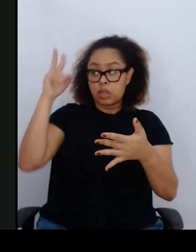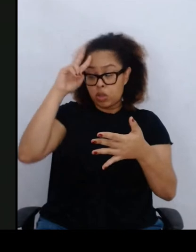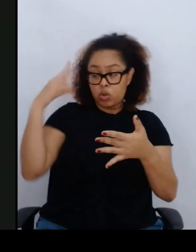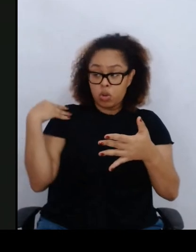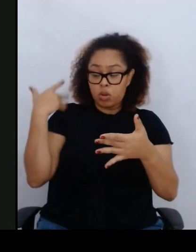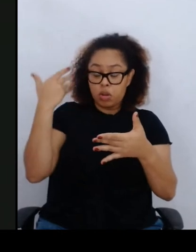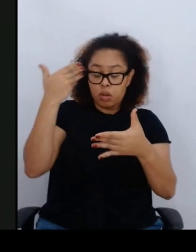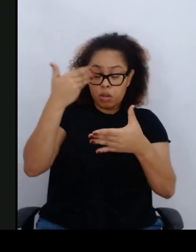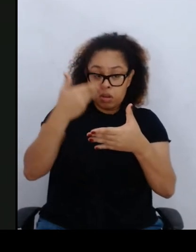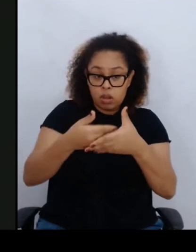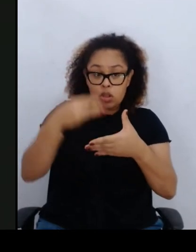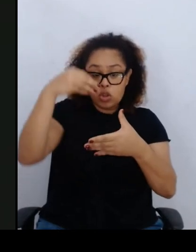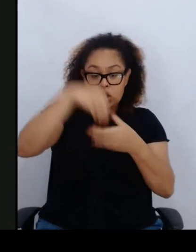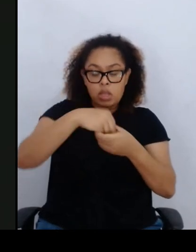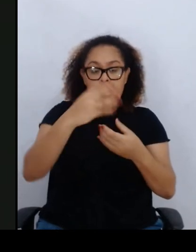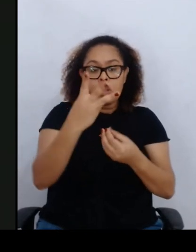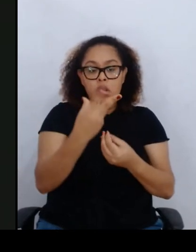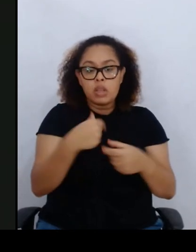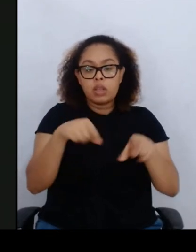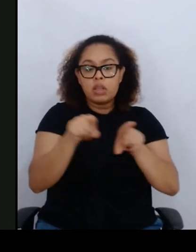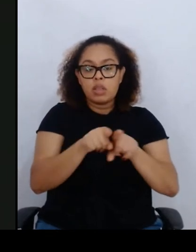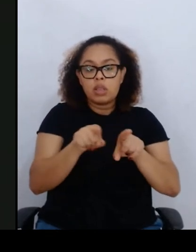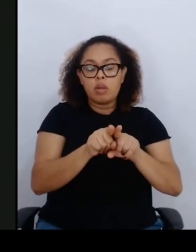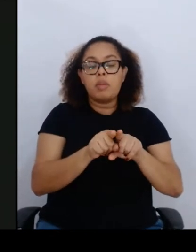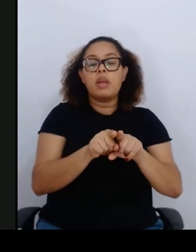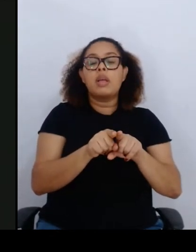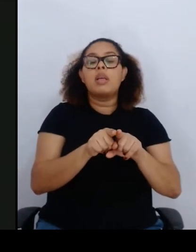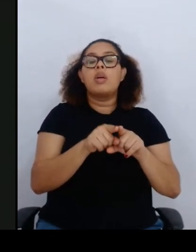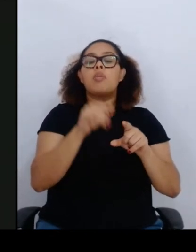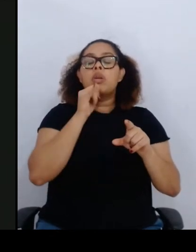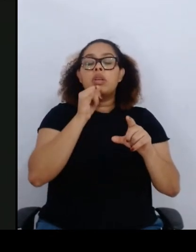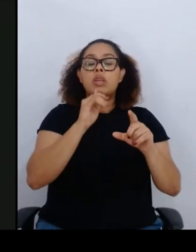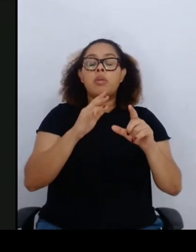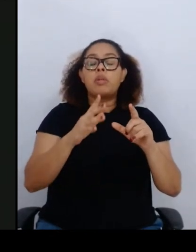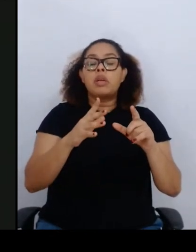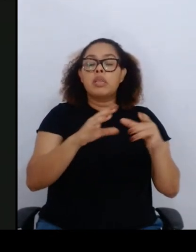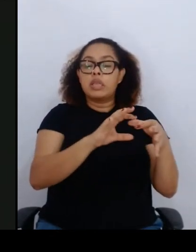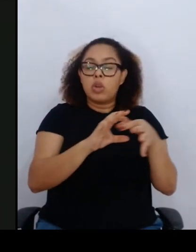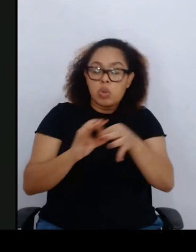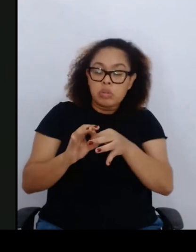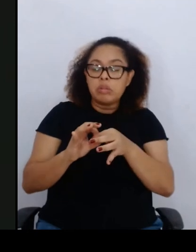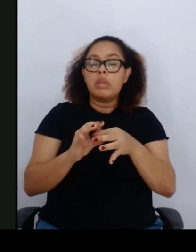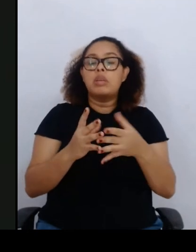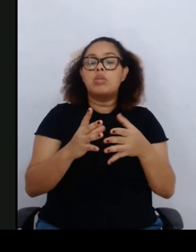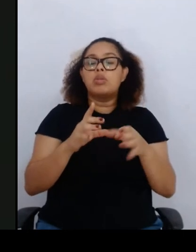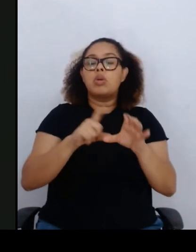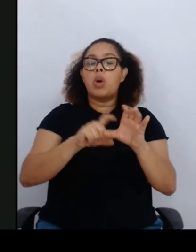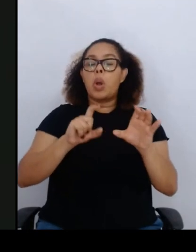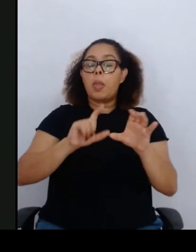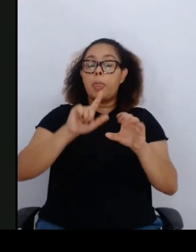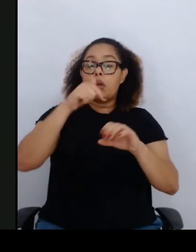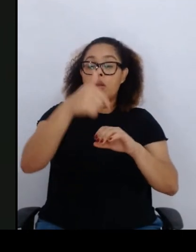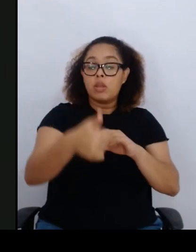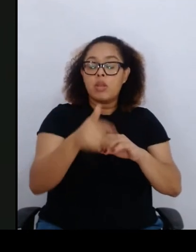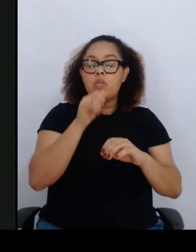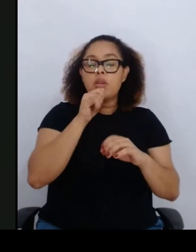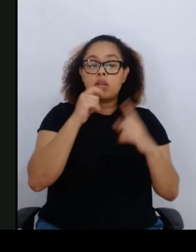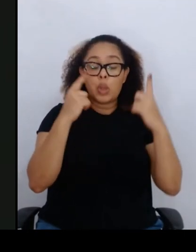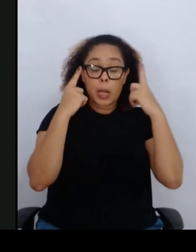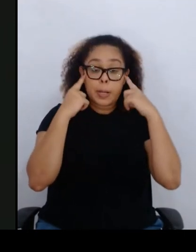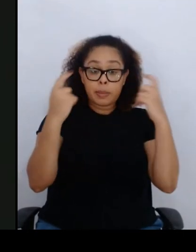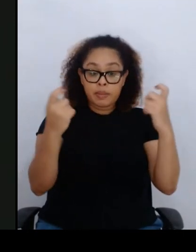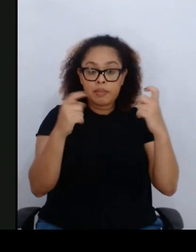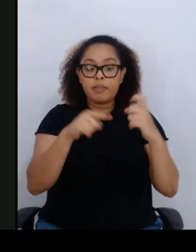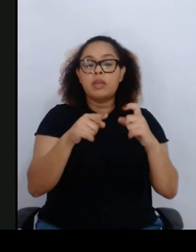Imaginação Lace toda a turbulência pós Colonial acabam se combinando Nesse contexto aparência violenta e coerente